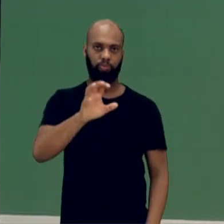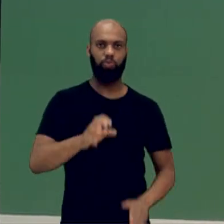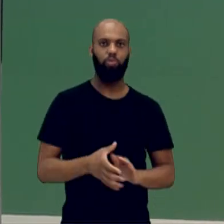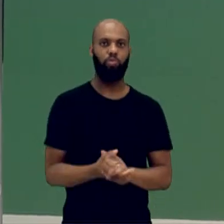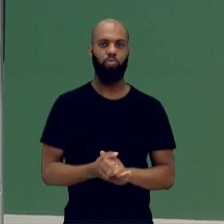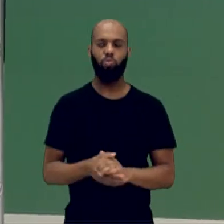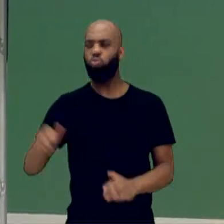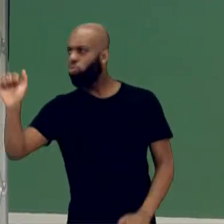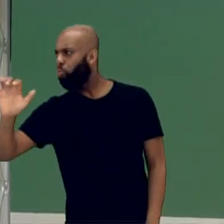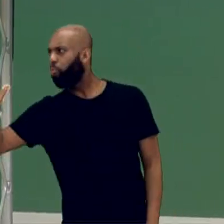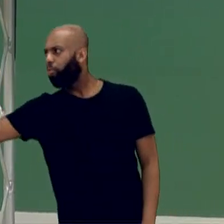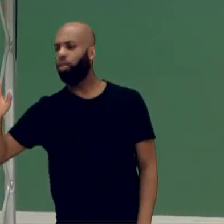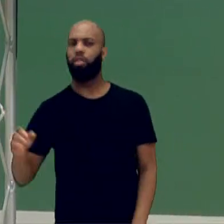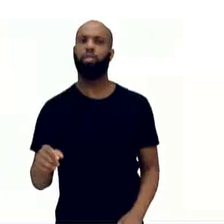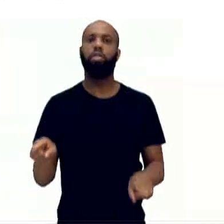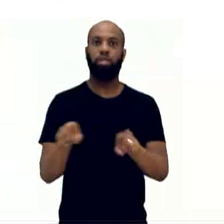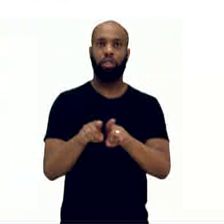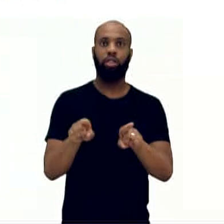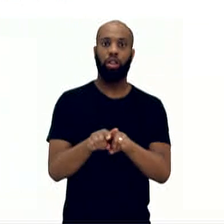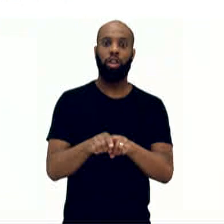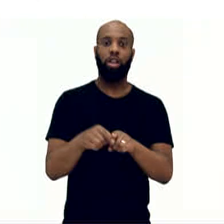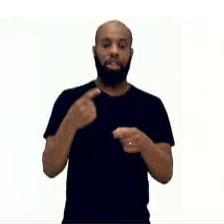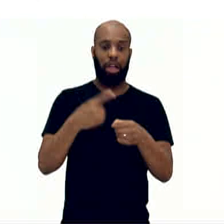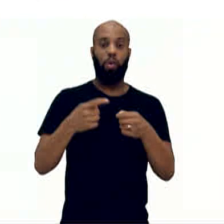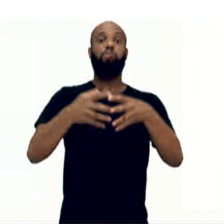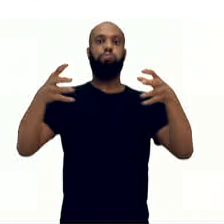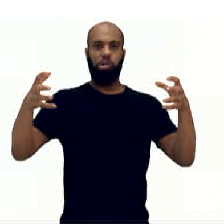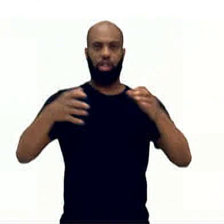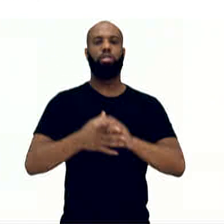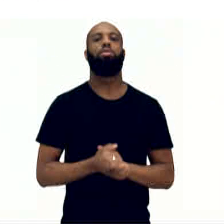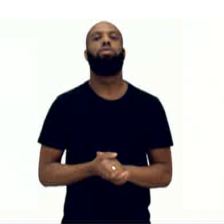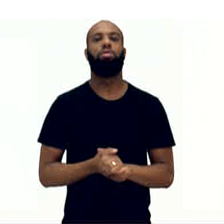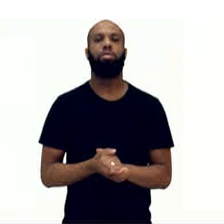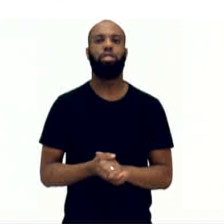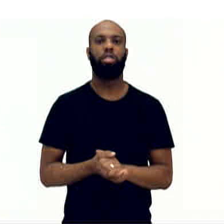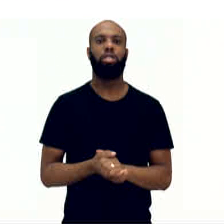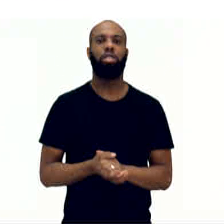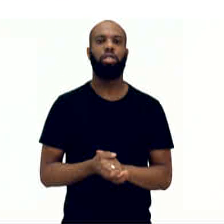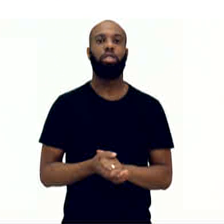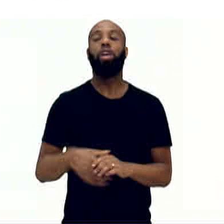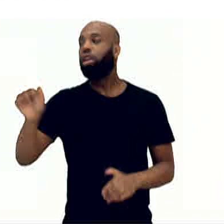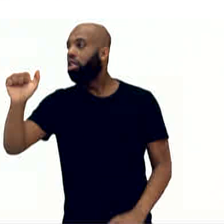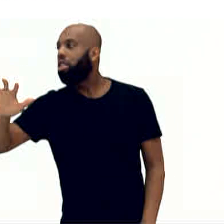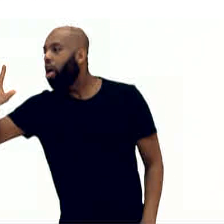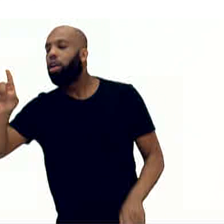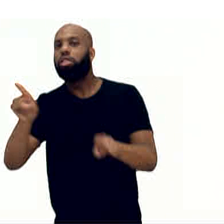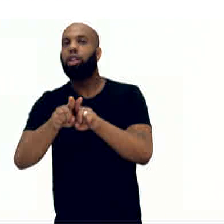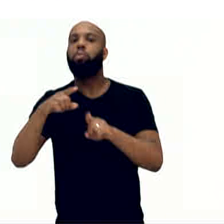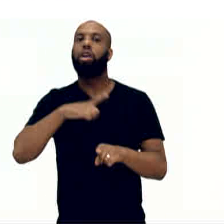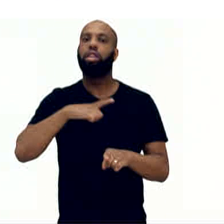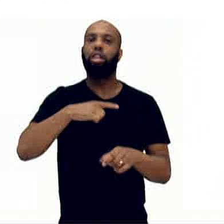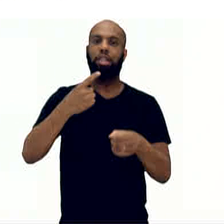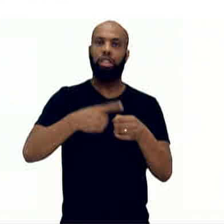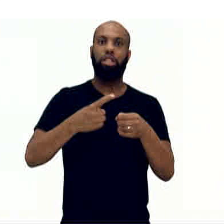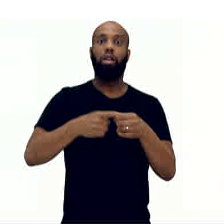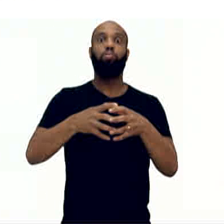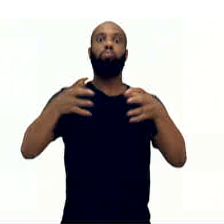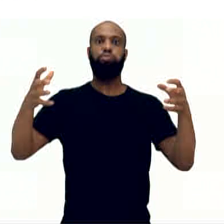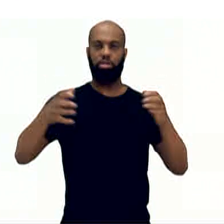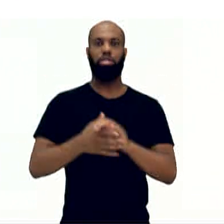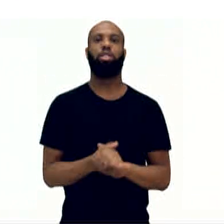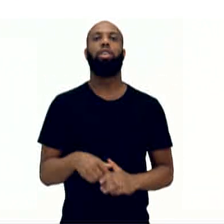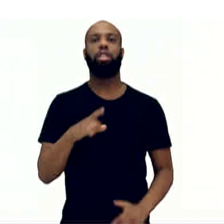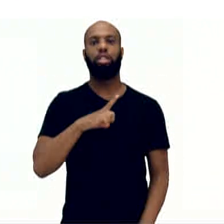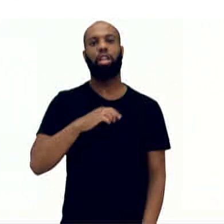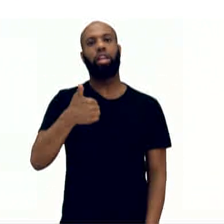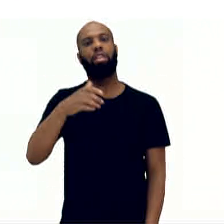E a Ásia e as megacidades? Então, vamos ver lá. A Ásia também tem a maioria das megacidades,